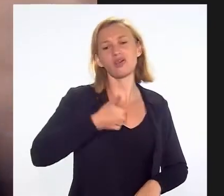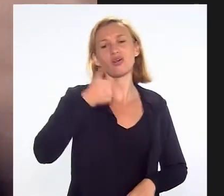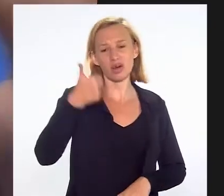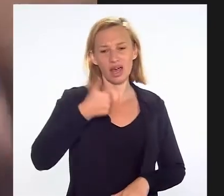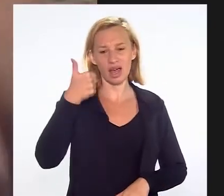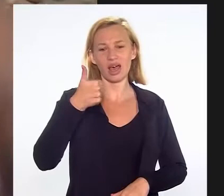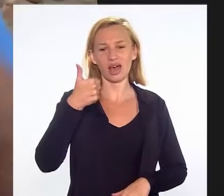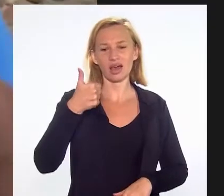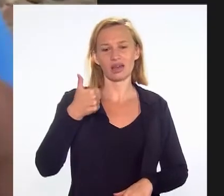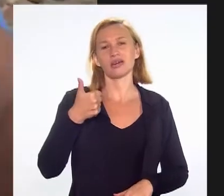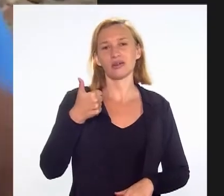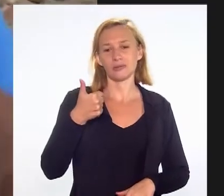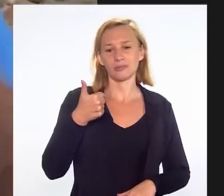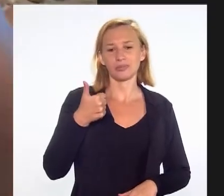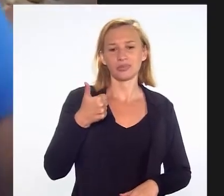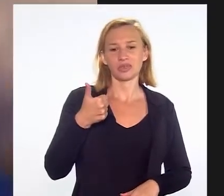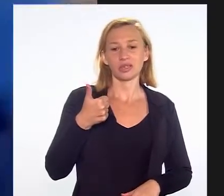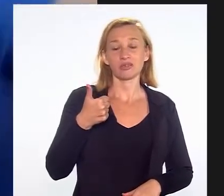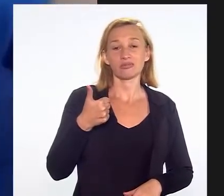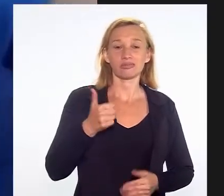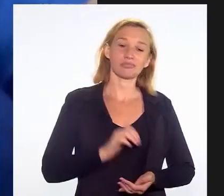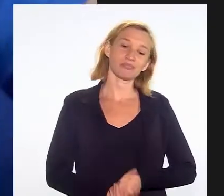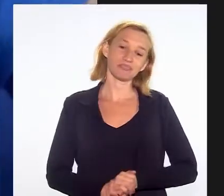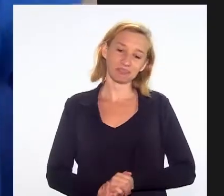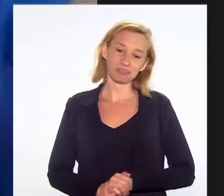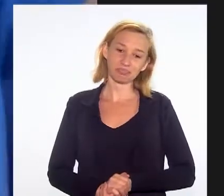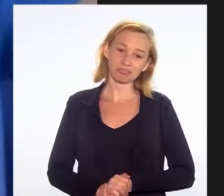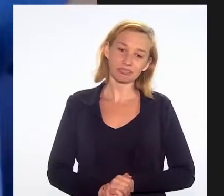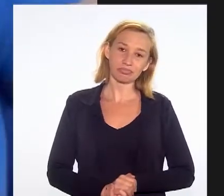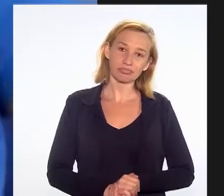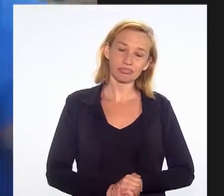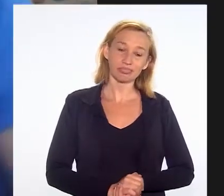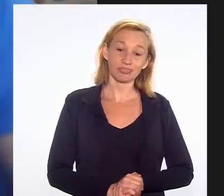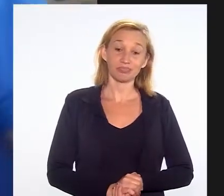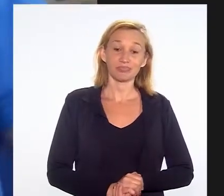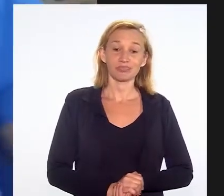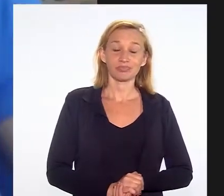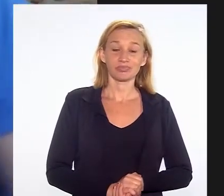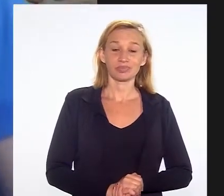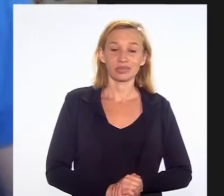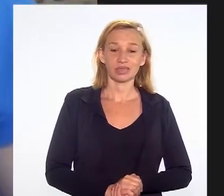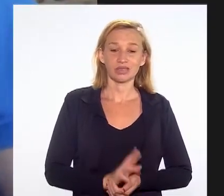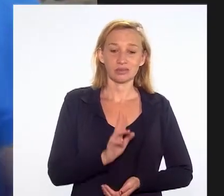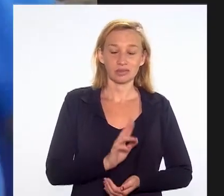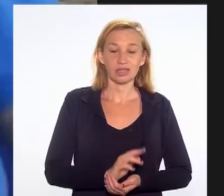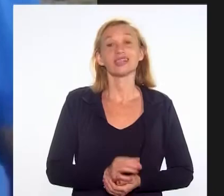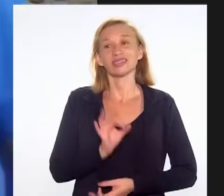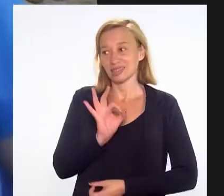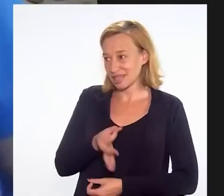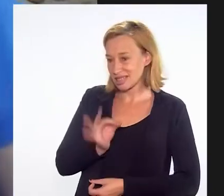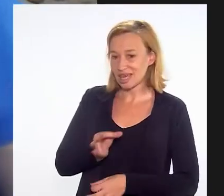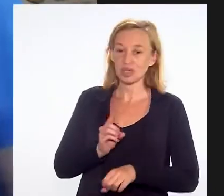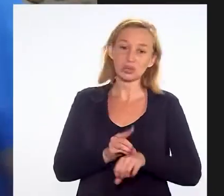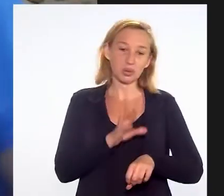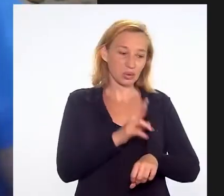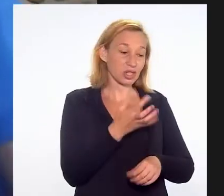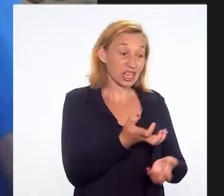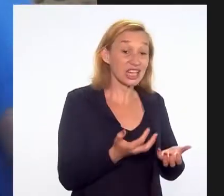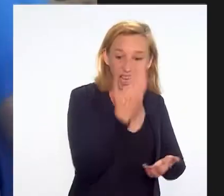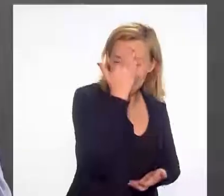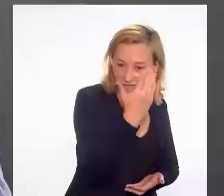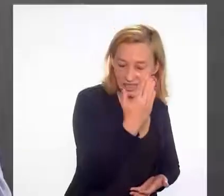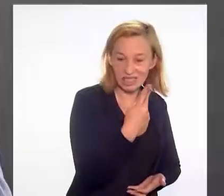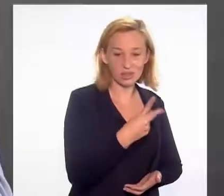a gente fizer nesse momento, mais rápido a gente chega no momento que a gente quer, que é não fazer mais nada